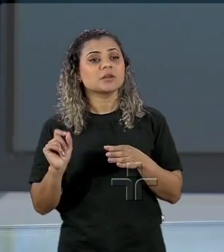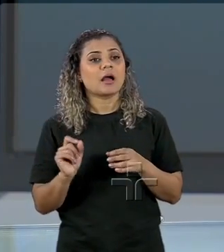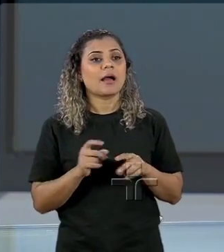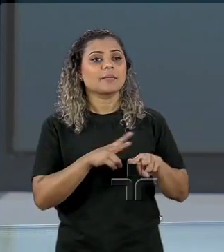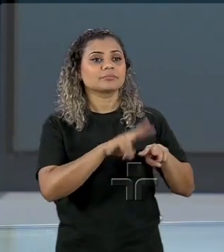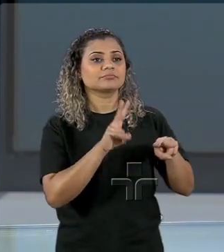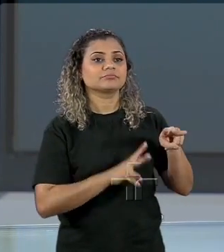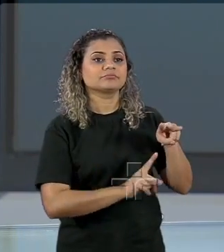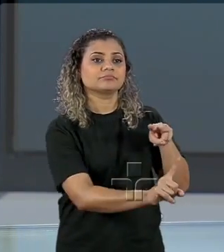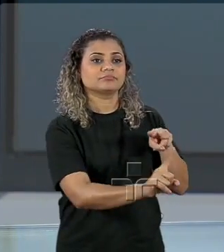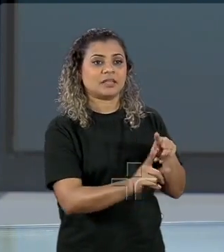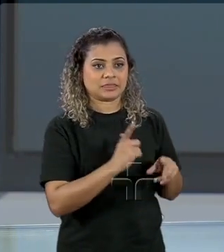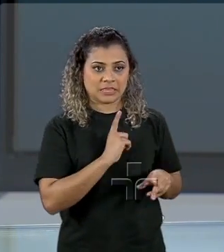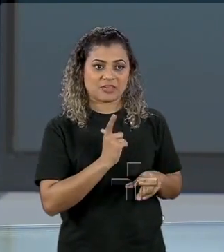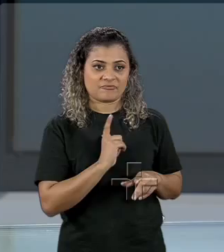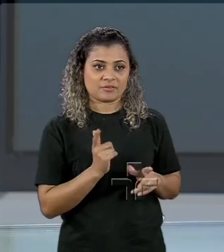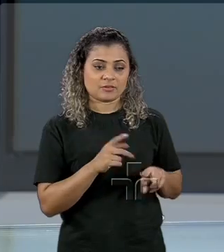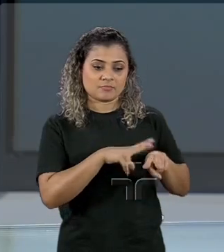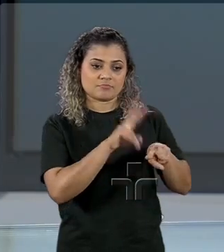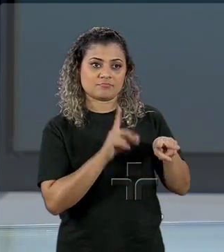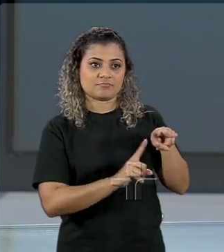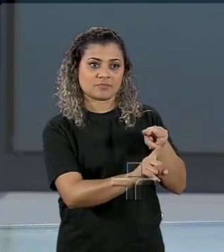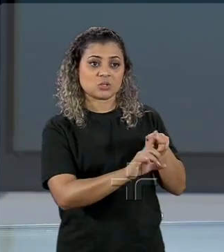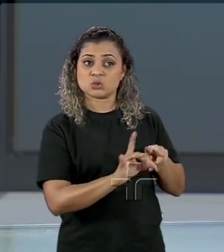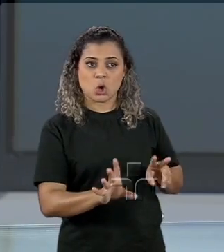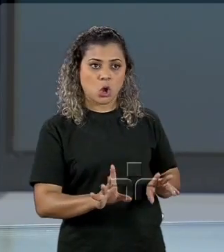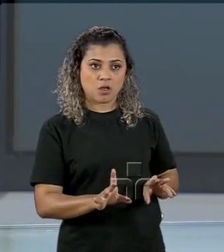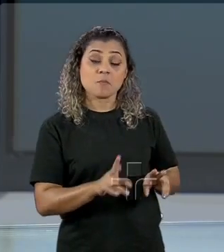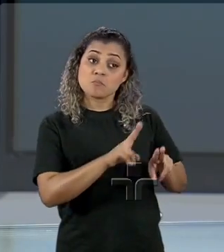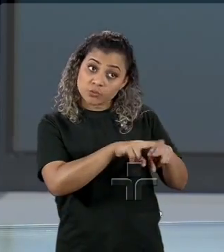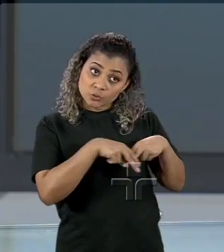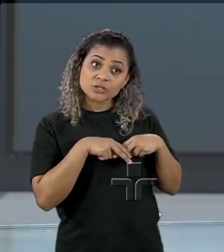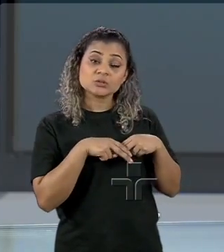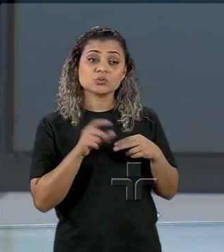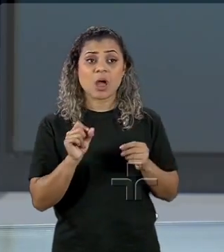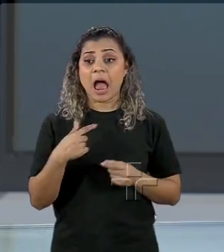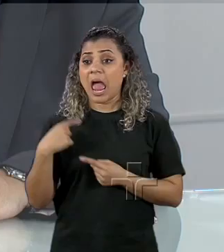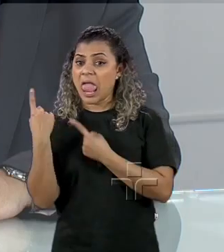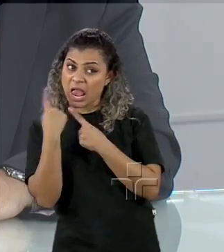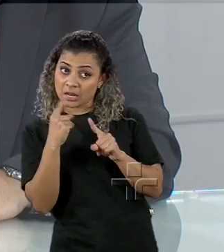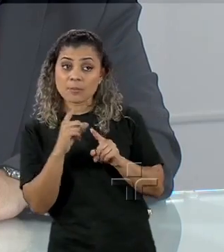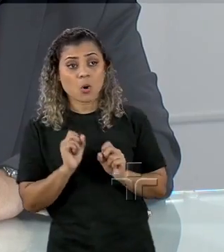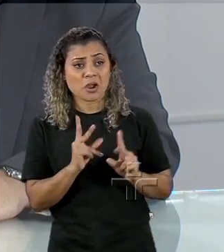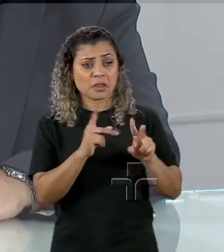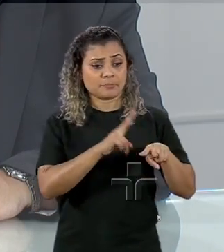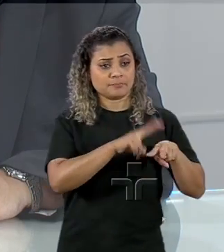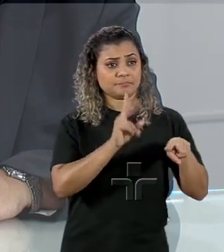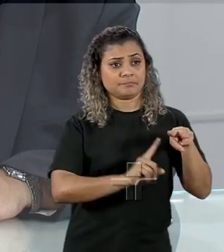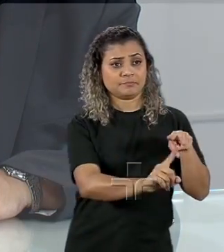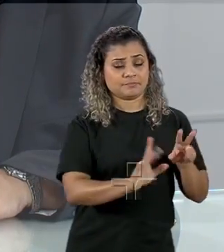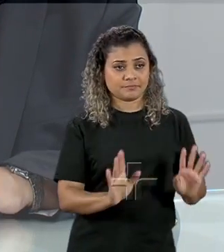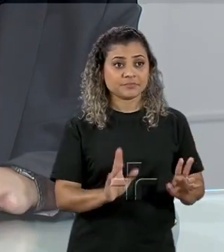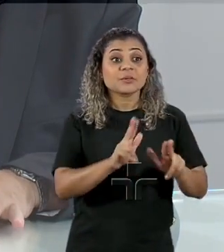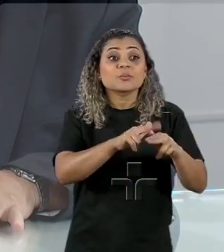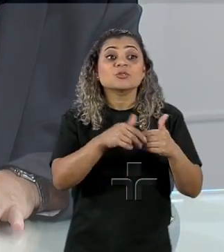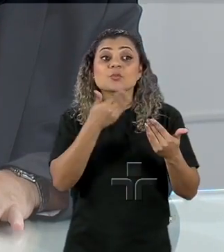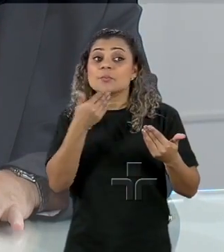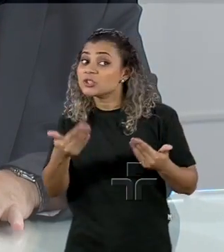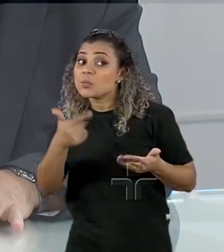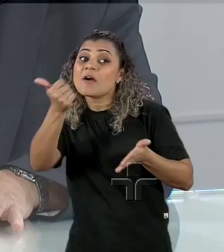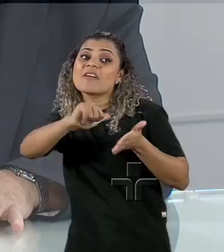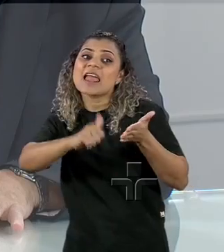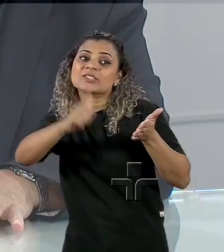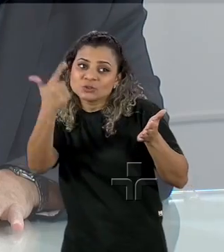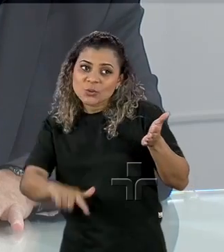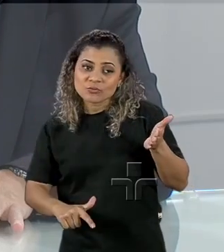corpus. Então, a soltura do paciente com imediatidade. E quando o ministro pede vista, como é o caso, né, do ministro